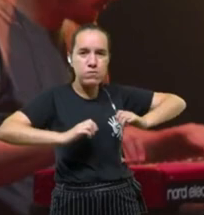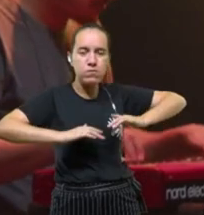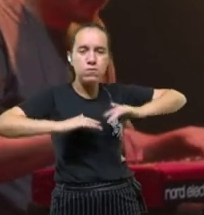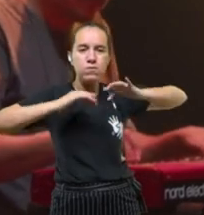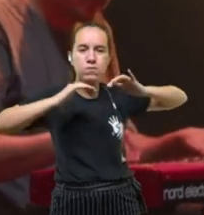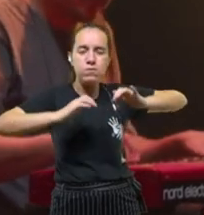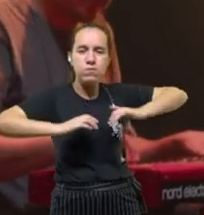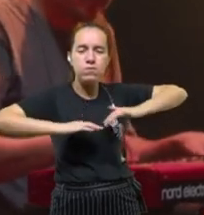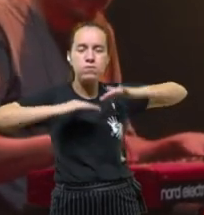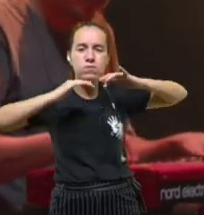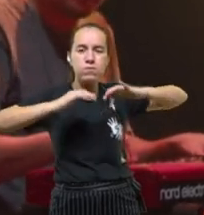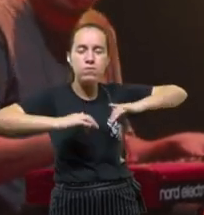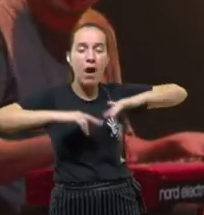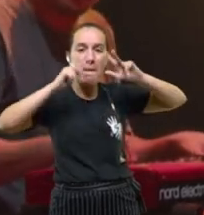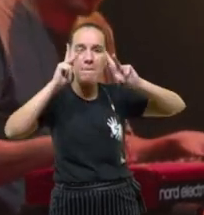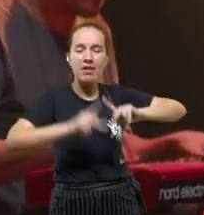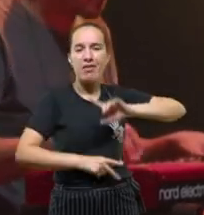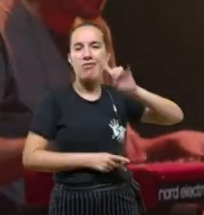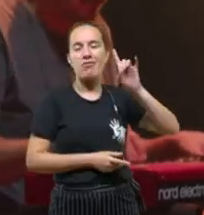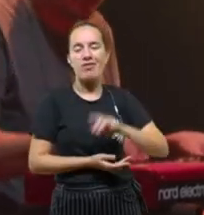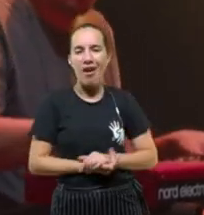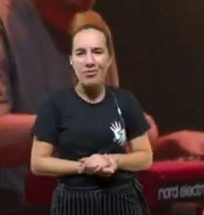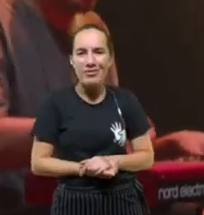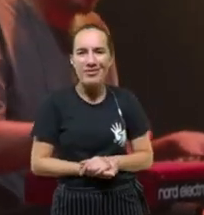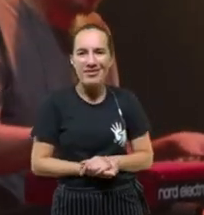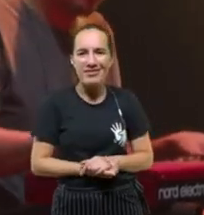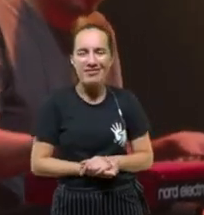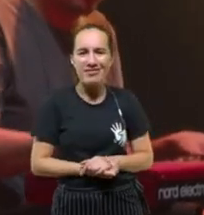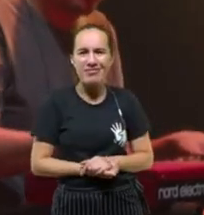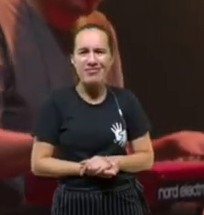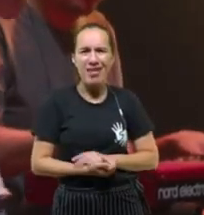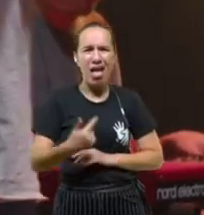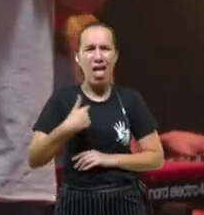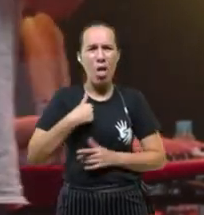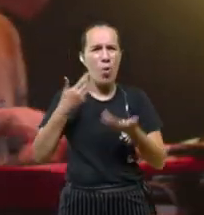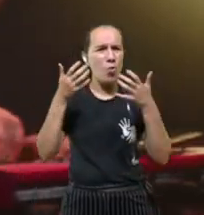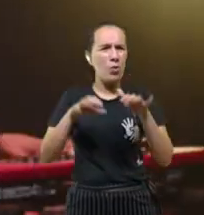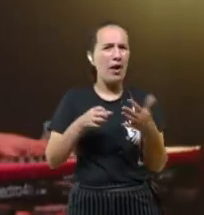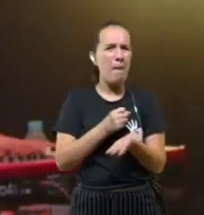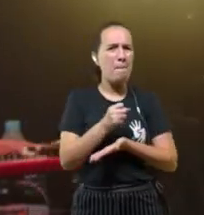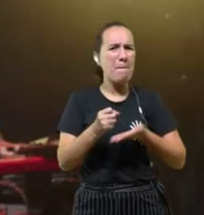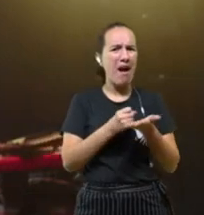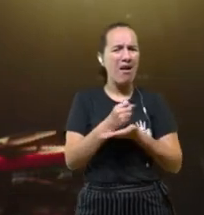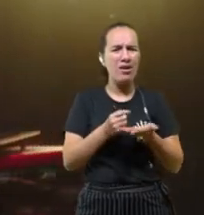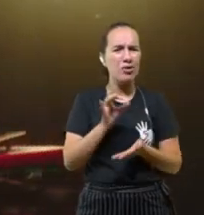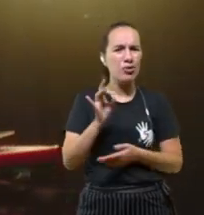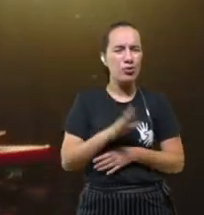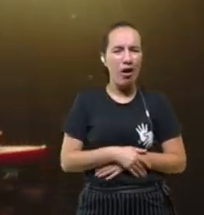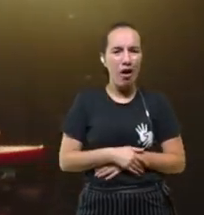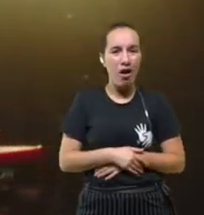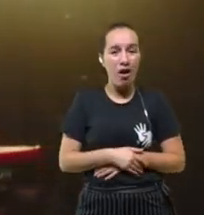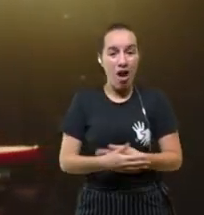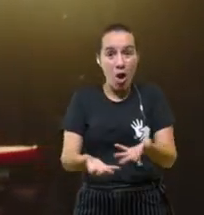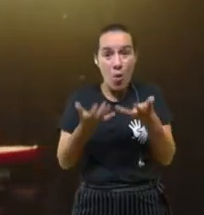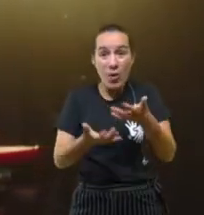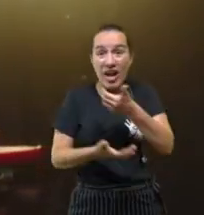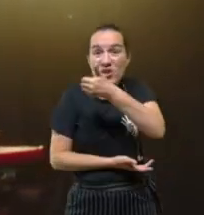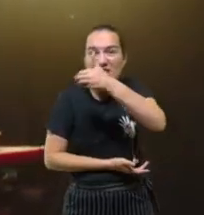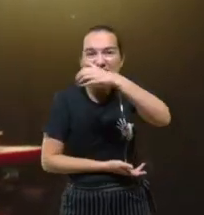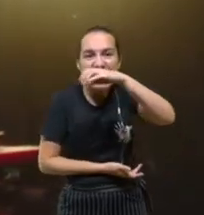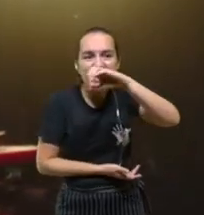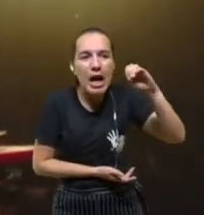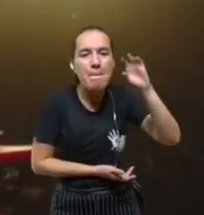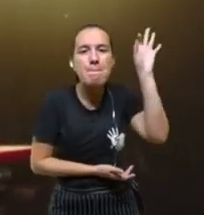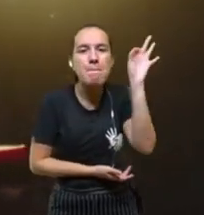de Deus. Eu não quero só uma parte, eu quero a plenitude de